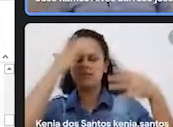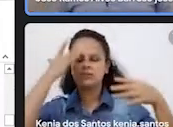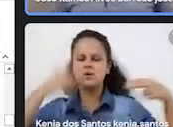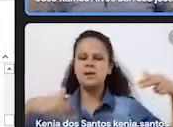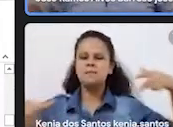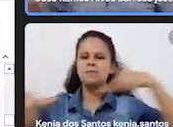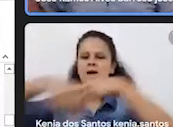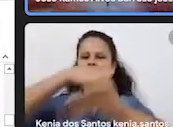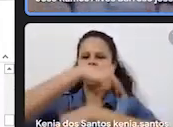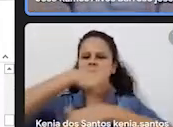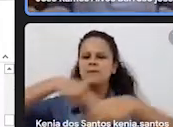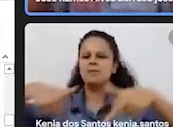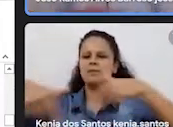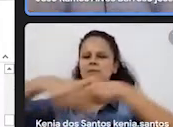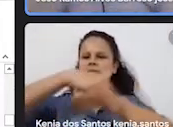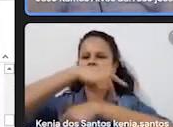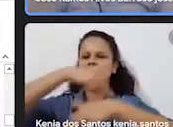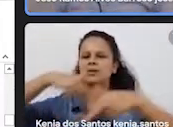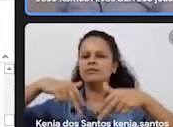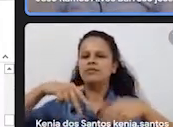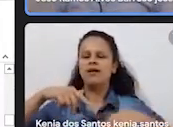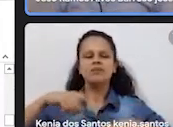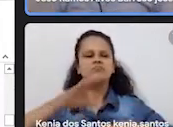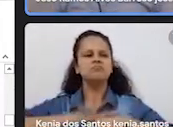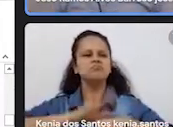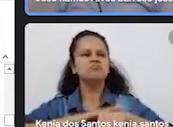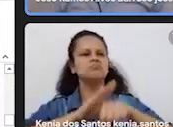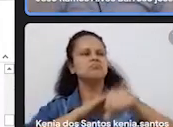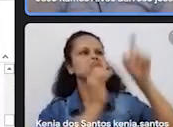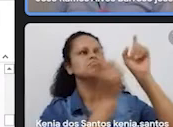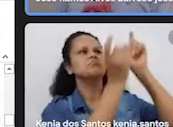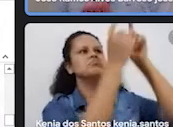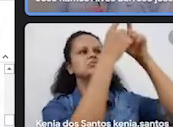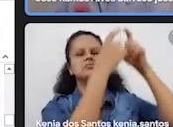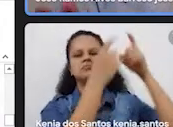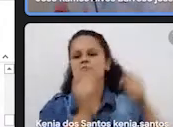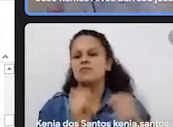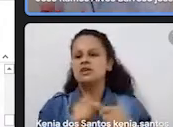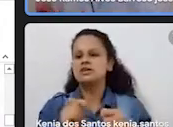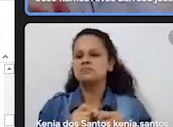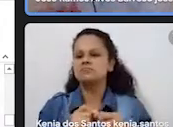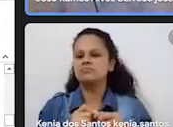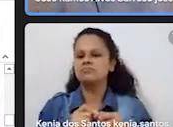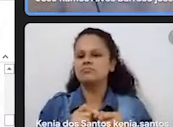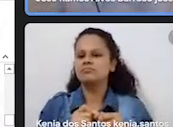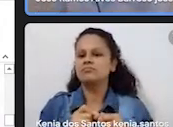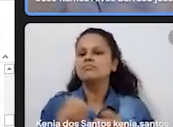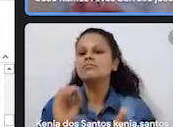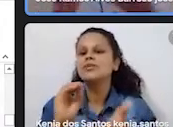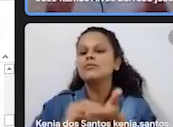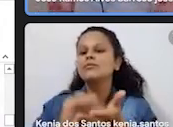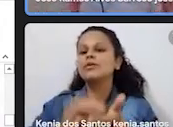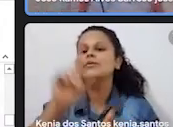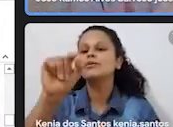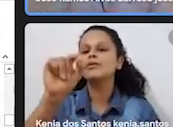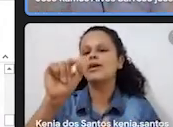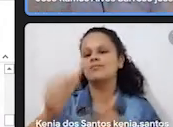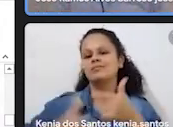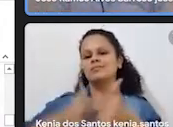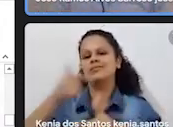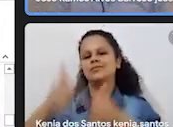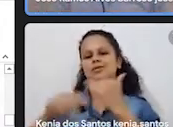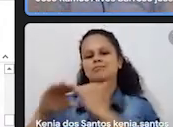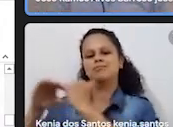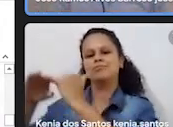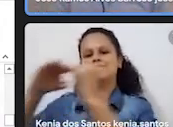passando, a gente chegava e fechava a chave. Por quê? Porque não tinha um procedimento padrão também referente